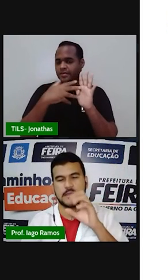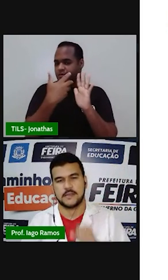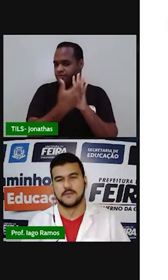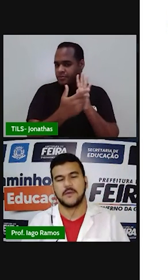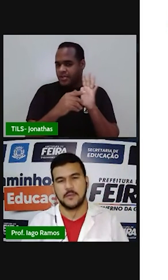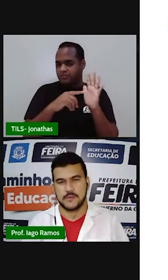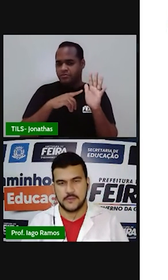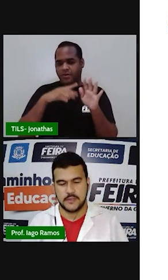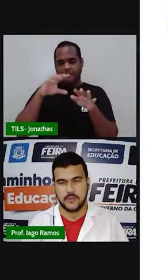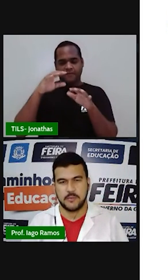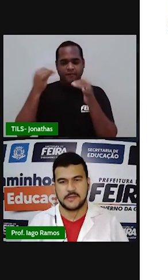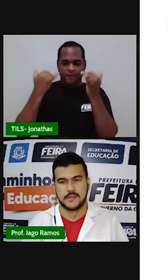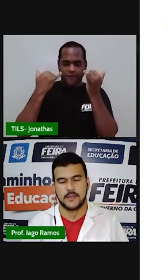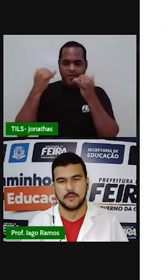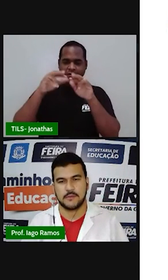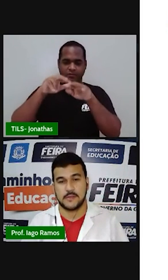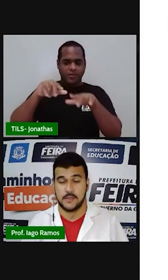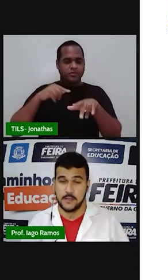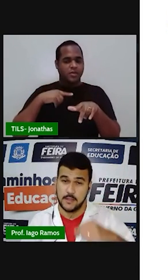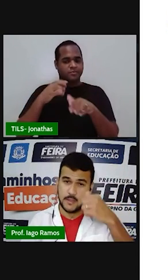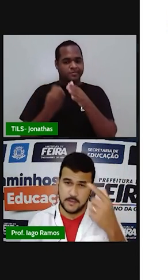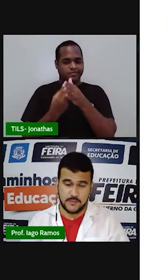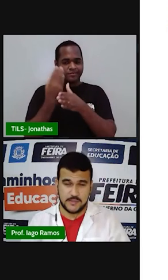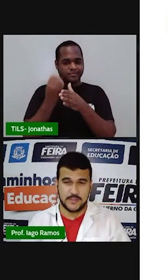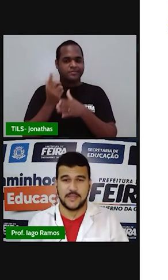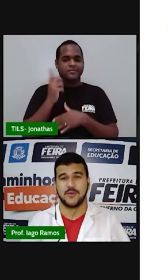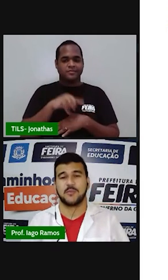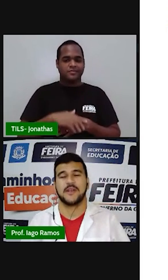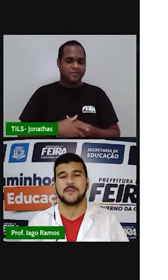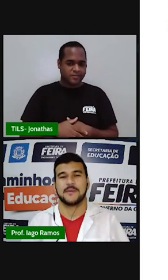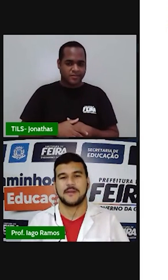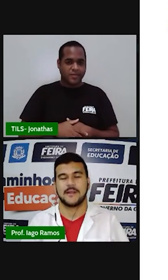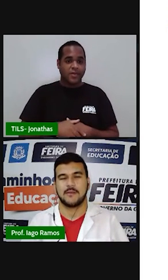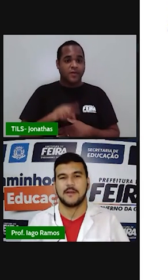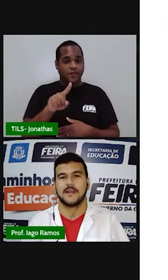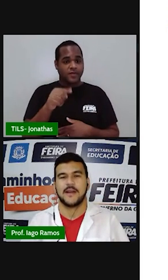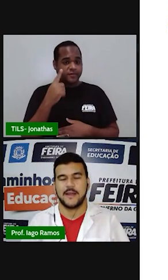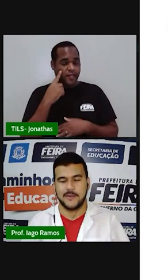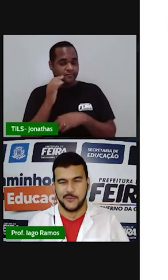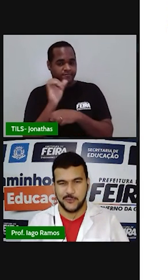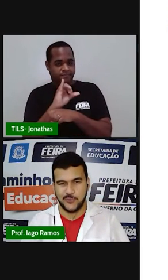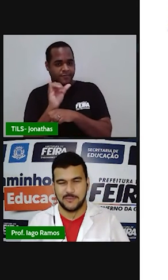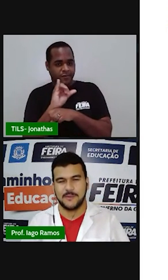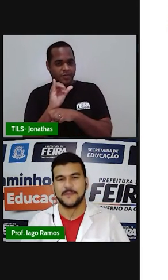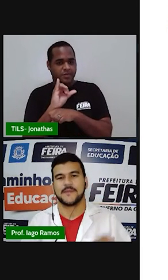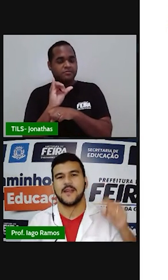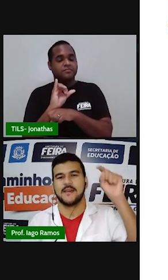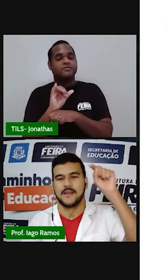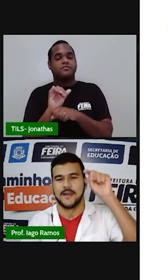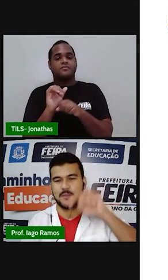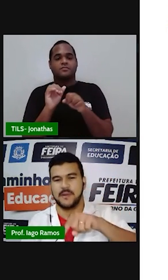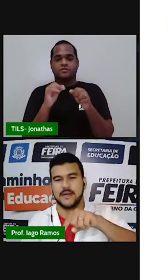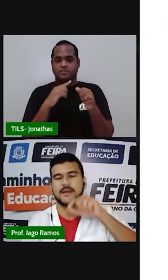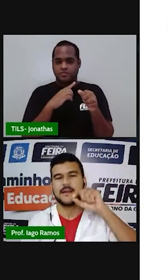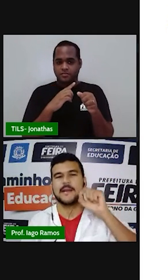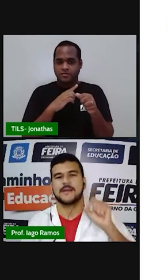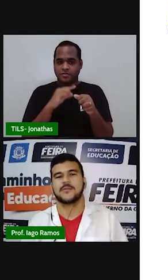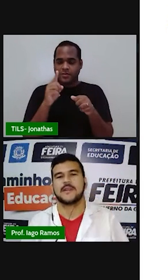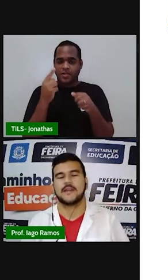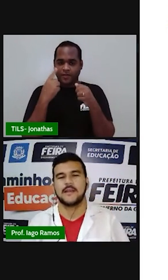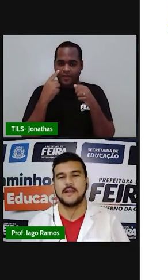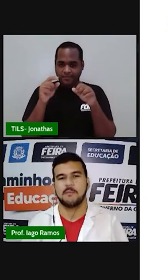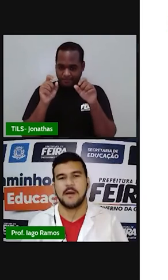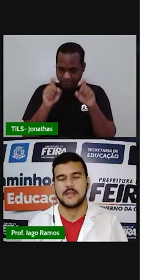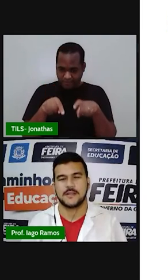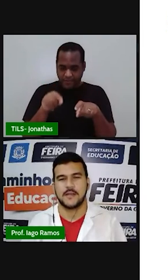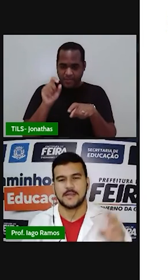perguntas e essas informações que estão aparecendo aqui para você. Se você já está acompanhando pelo canal aí do YouTube, né? Pega, clica no